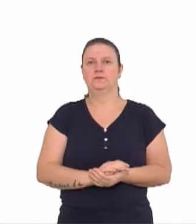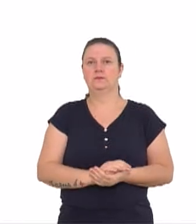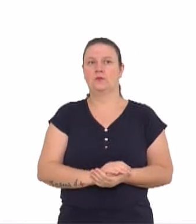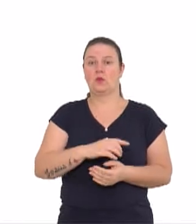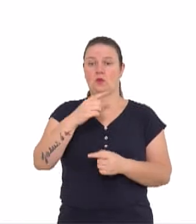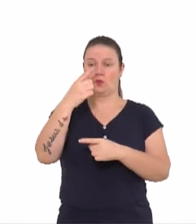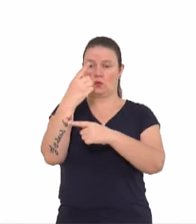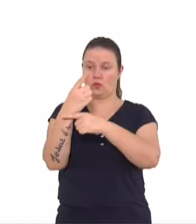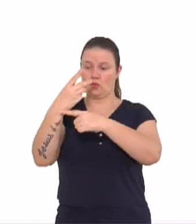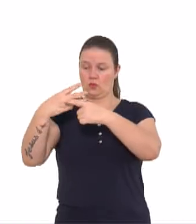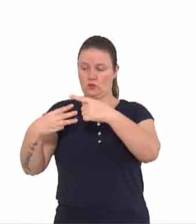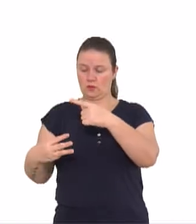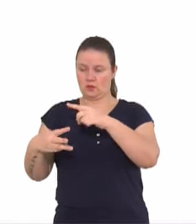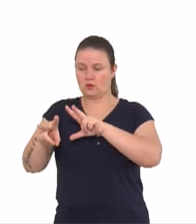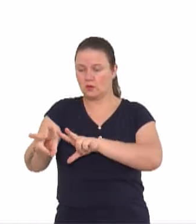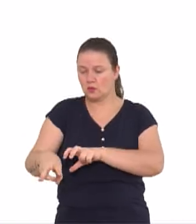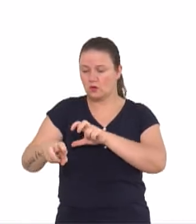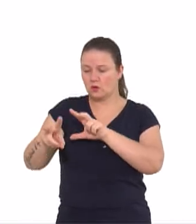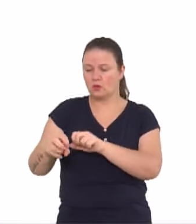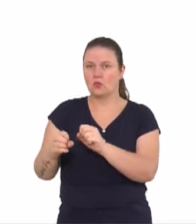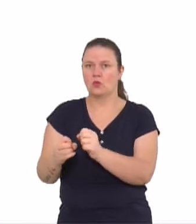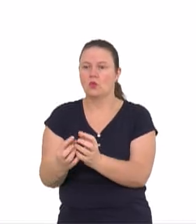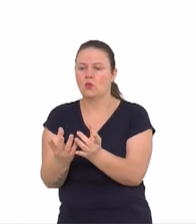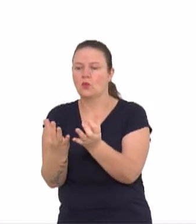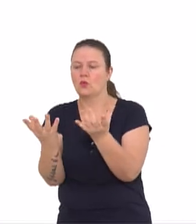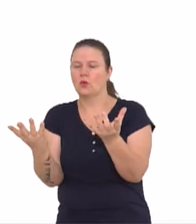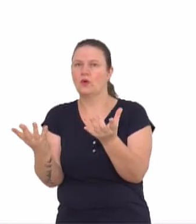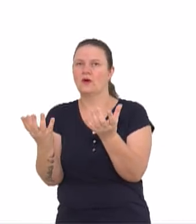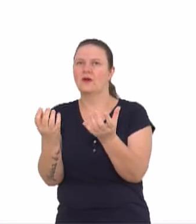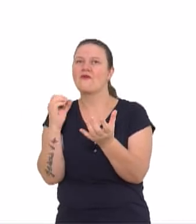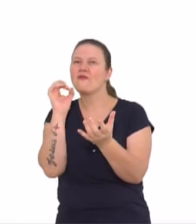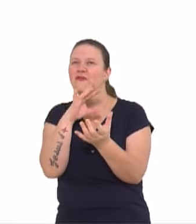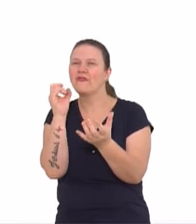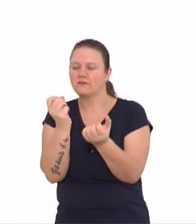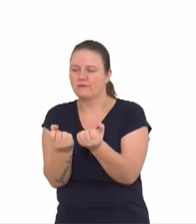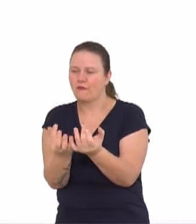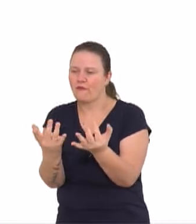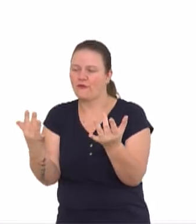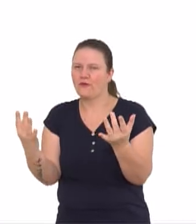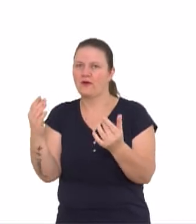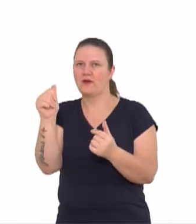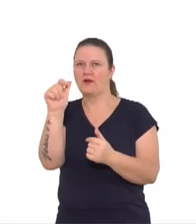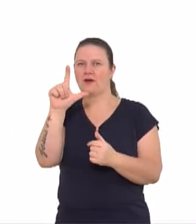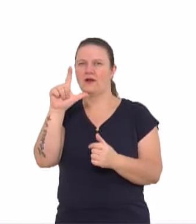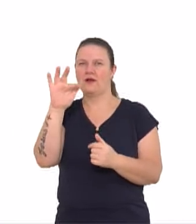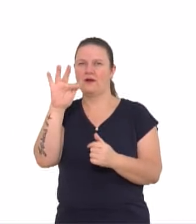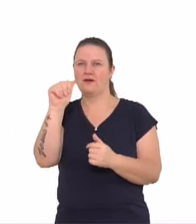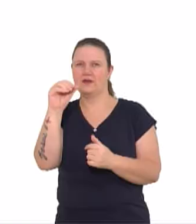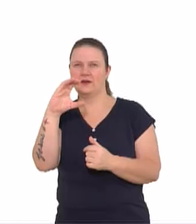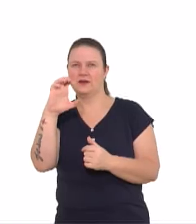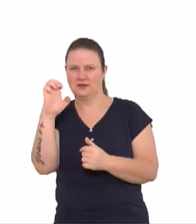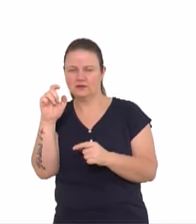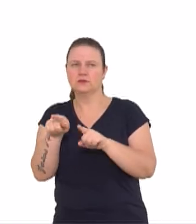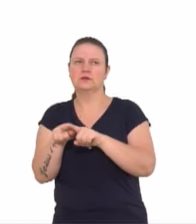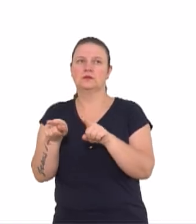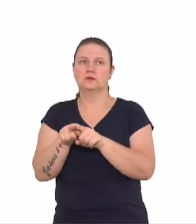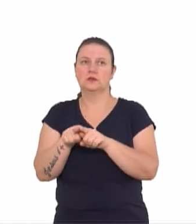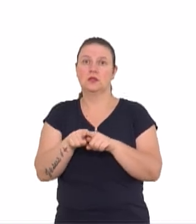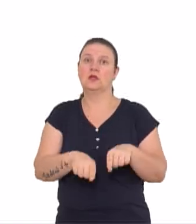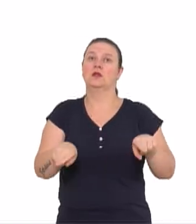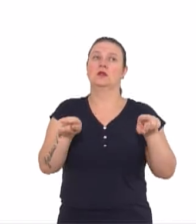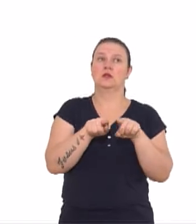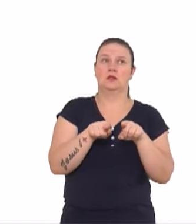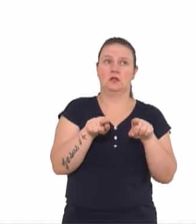cultivar alface e o resto do terreno para o tomate. Em que fração do terreno